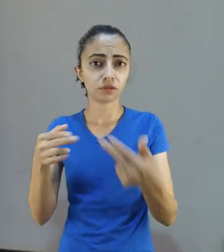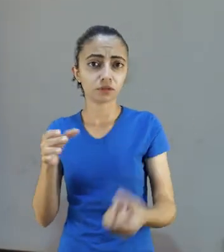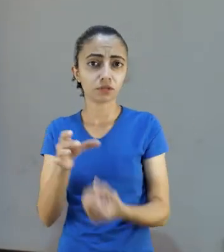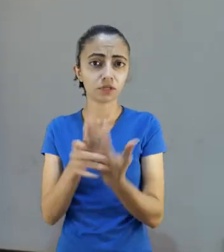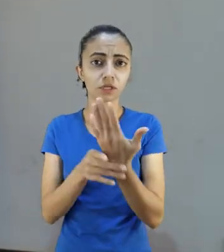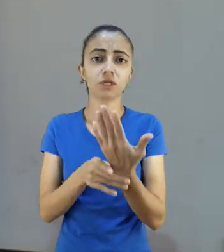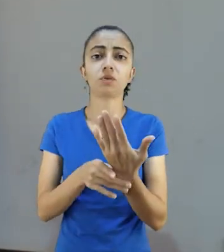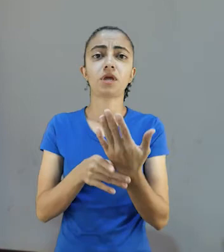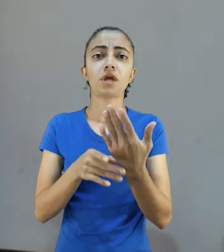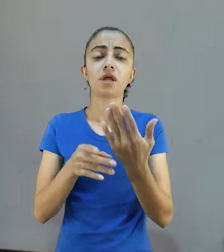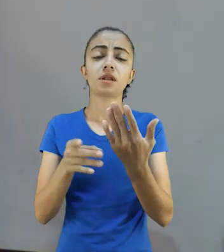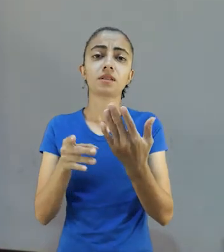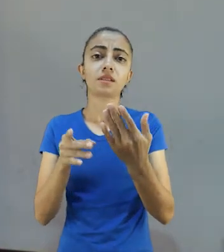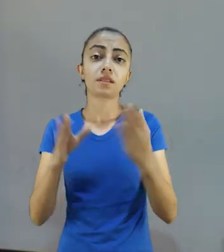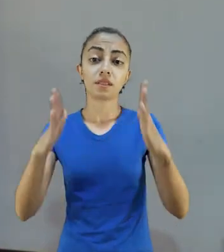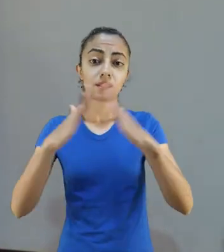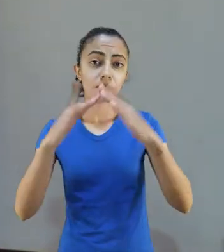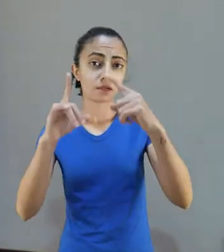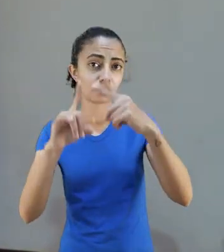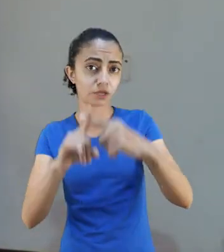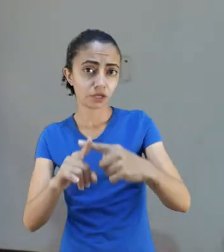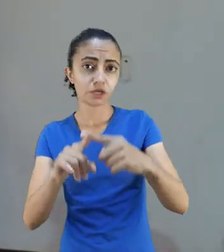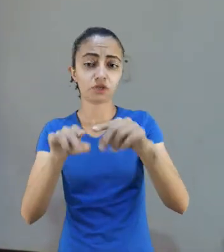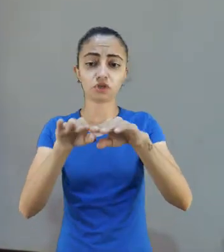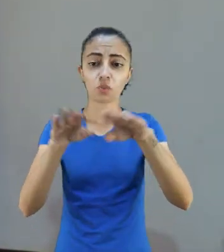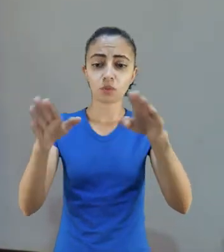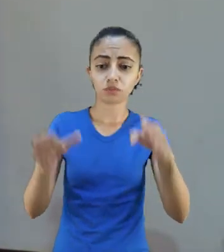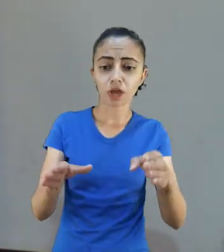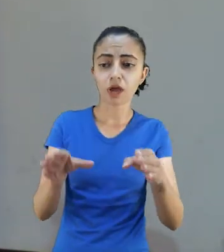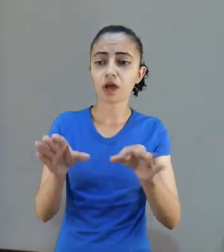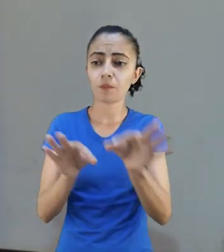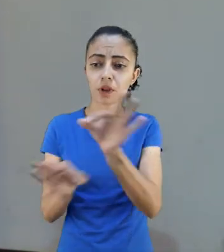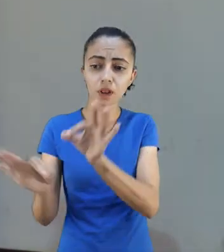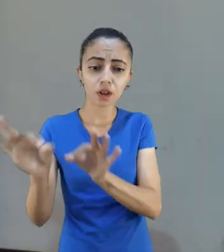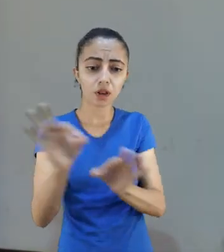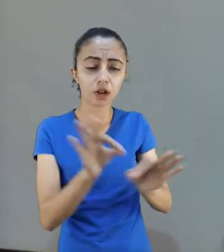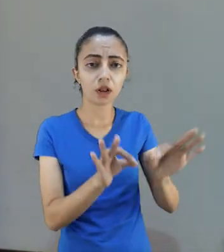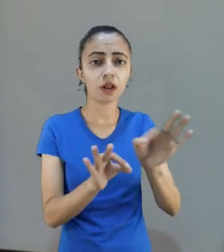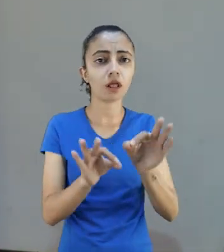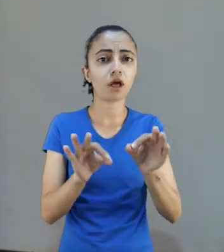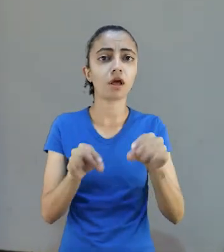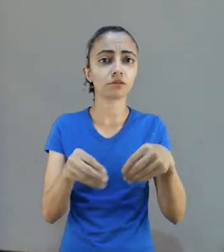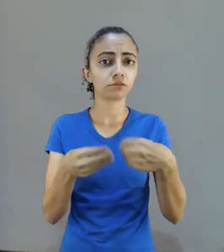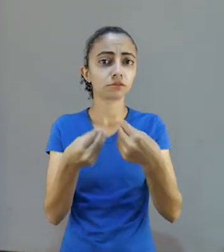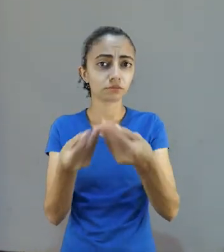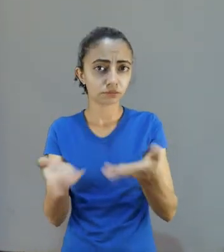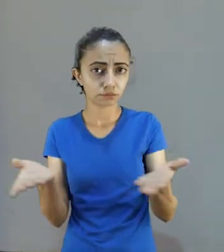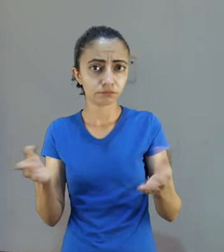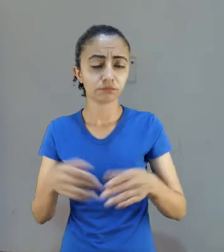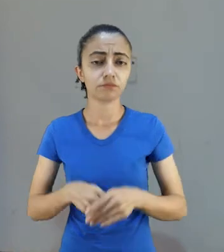altar. O corredor, eu faço tudo. Eu